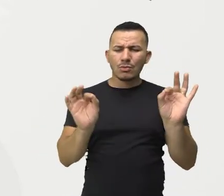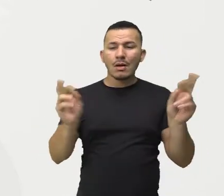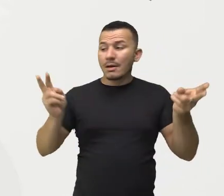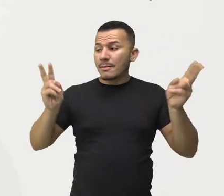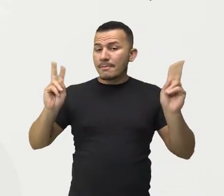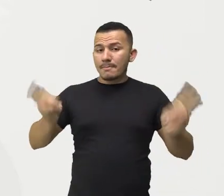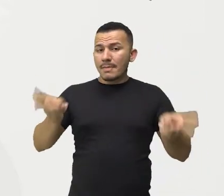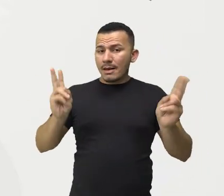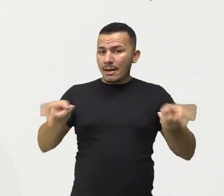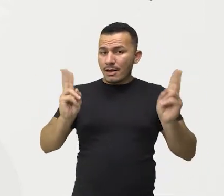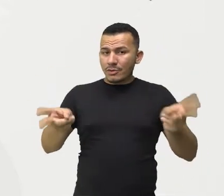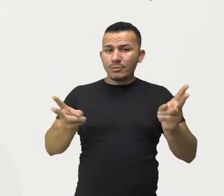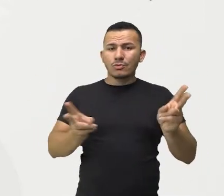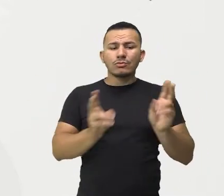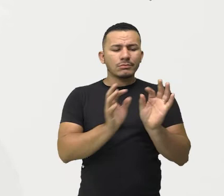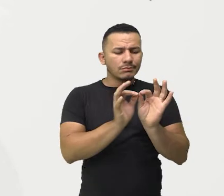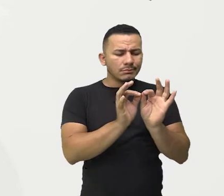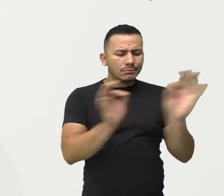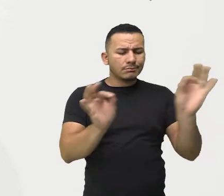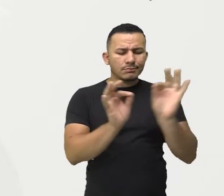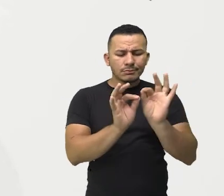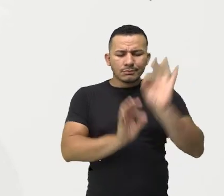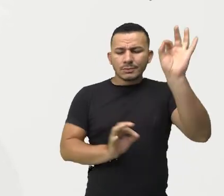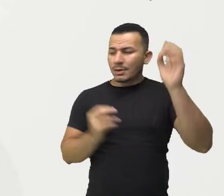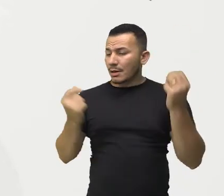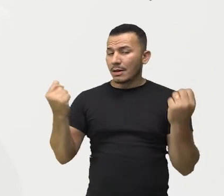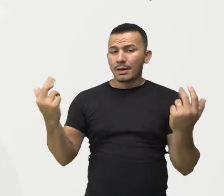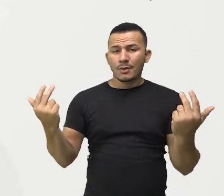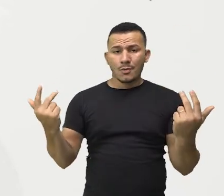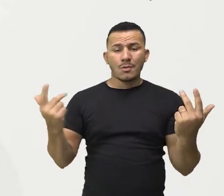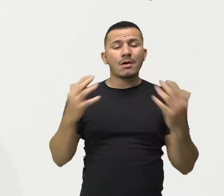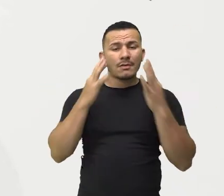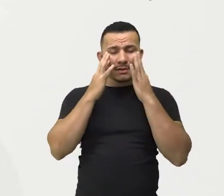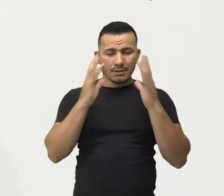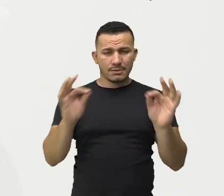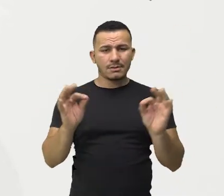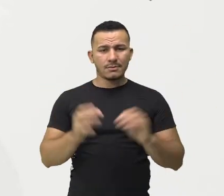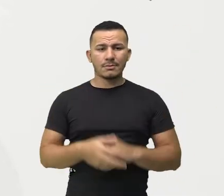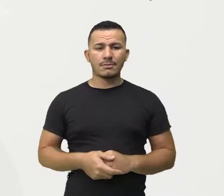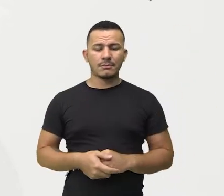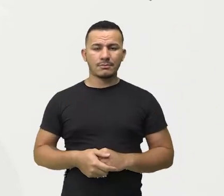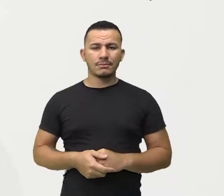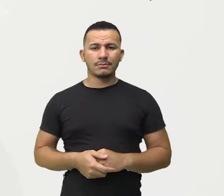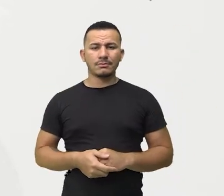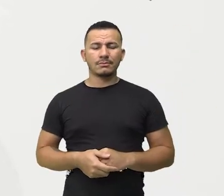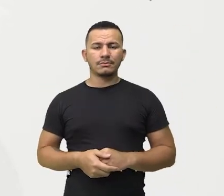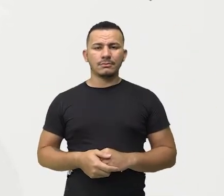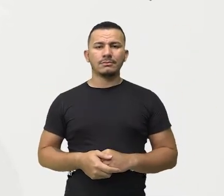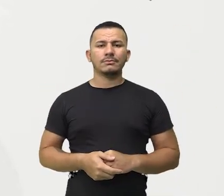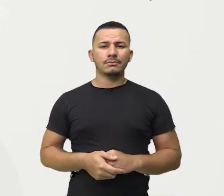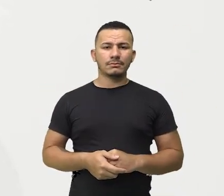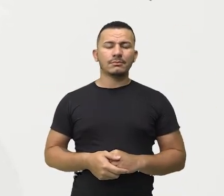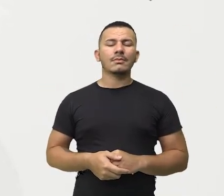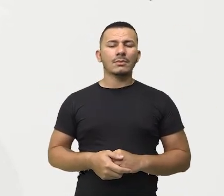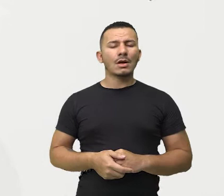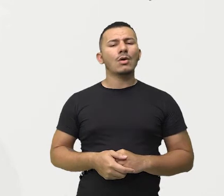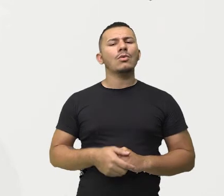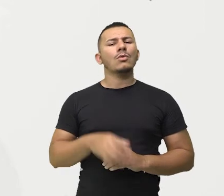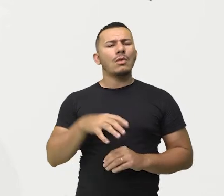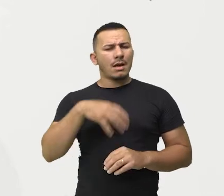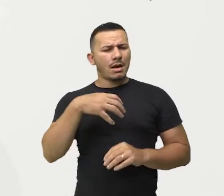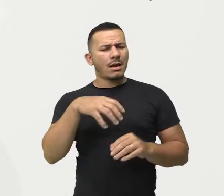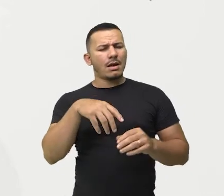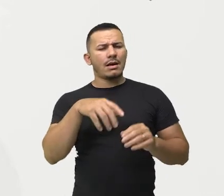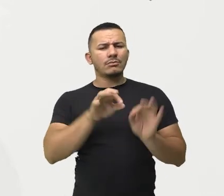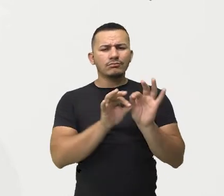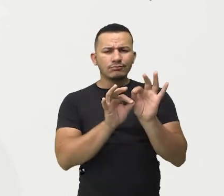preservadas, olha a observação que está aqui, olho nessa observação. Quando a forma e